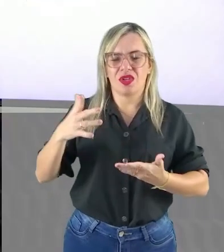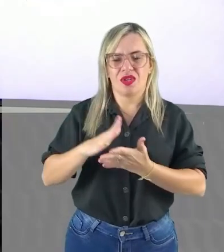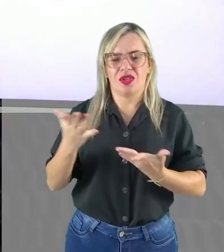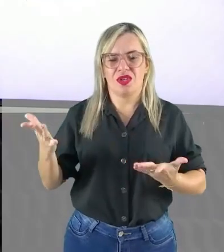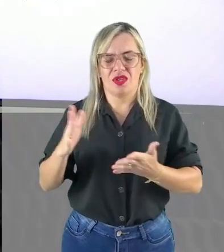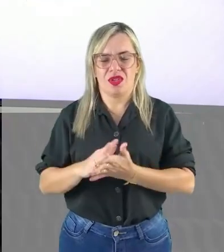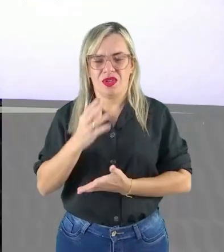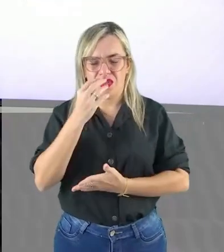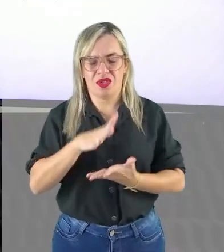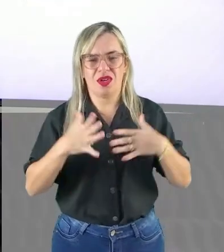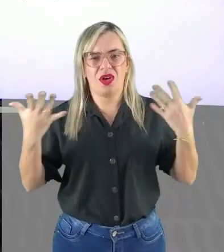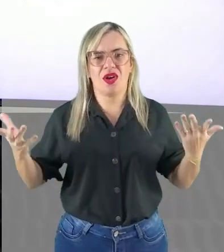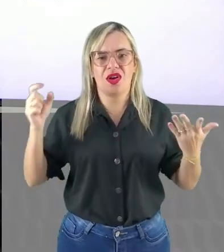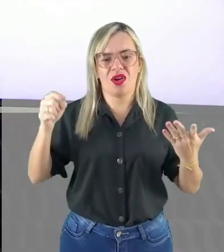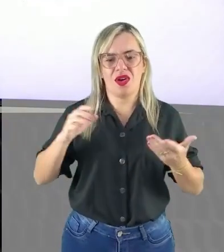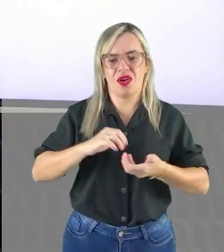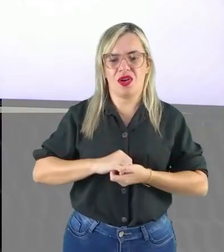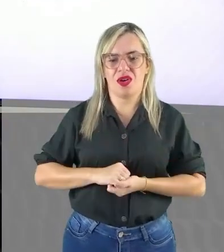esse? O